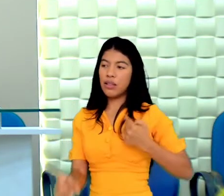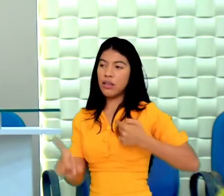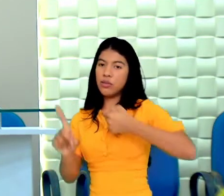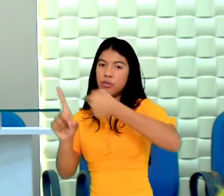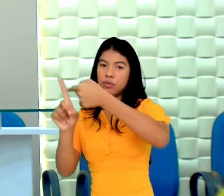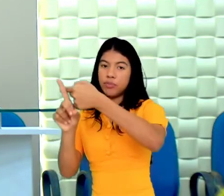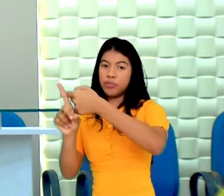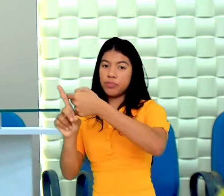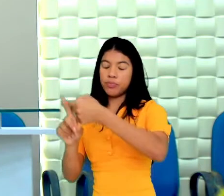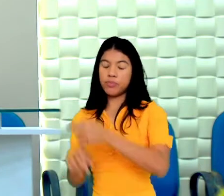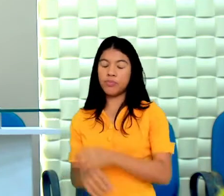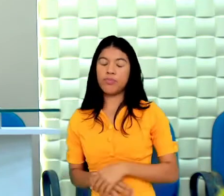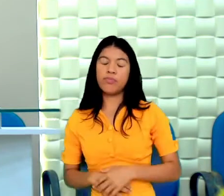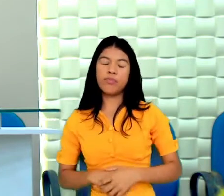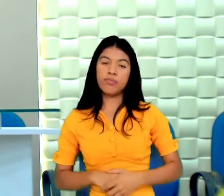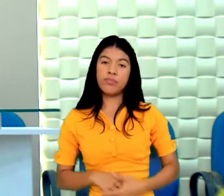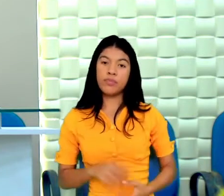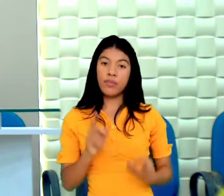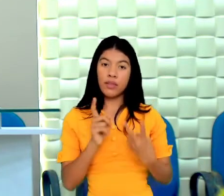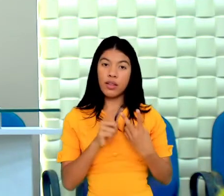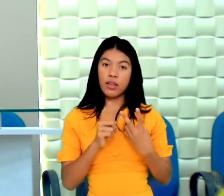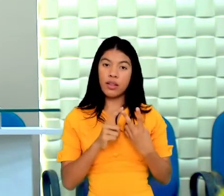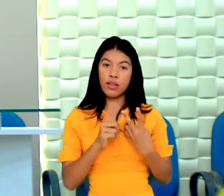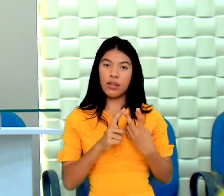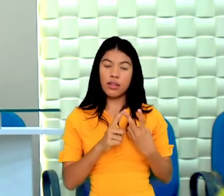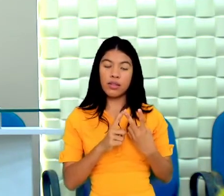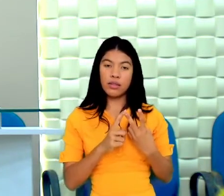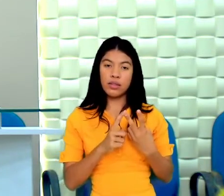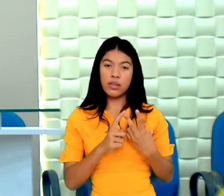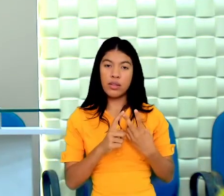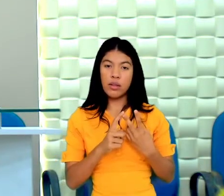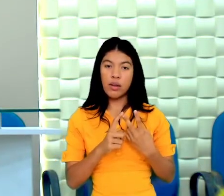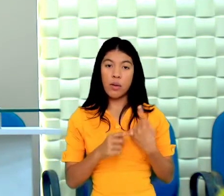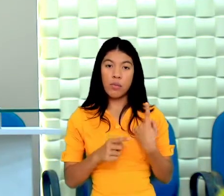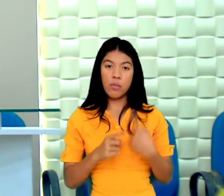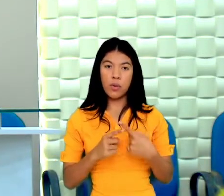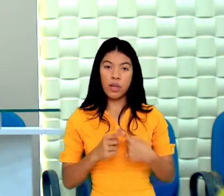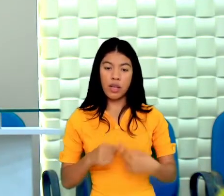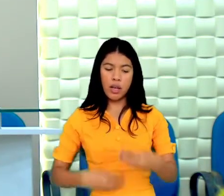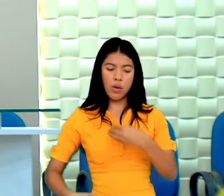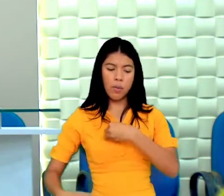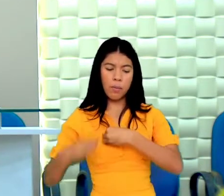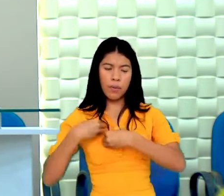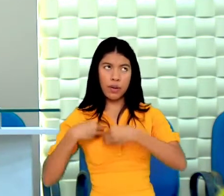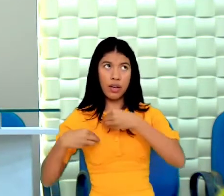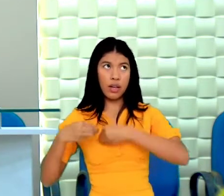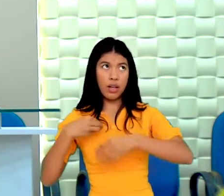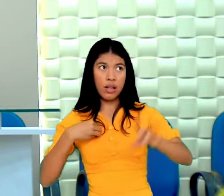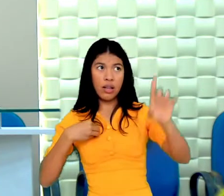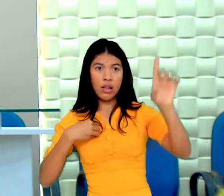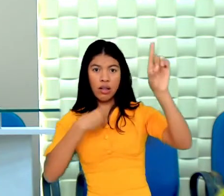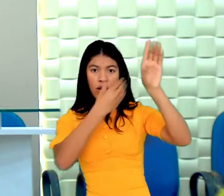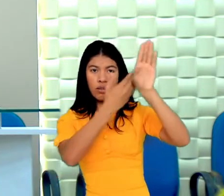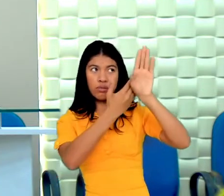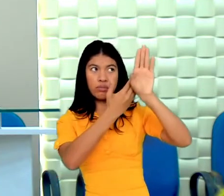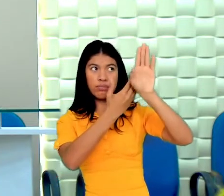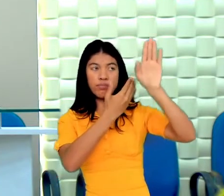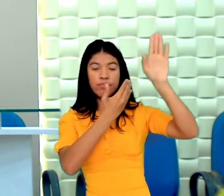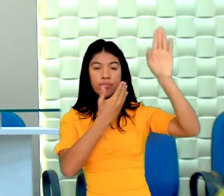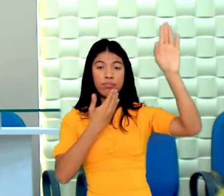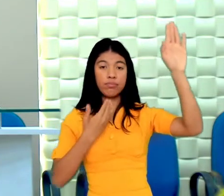Depois, porque os nossos pecados nos separam de Deus. Por